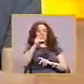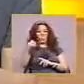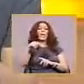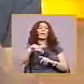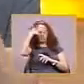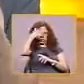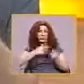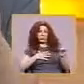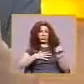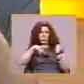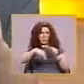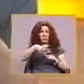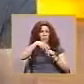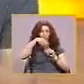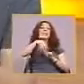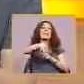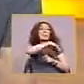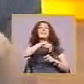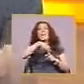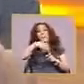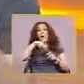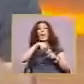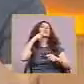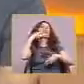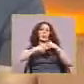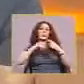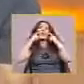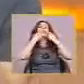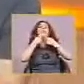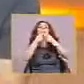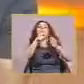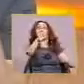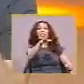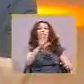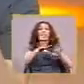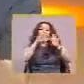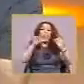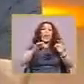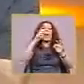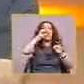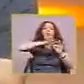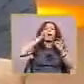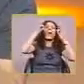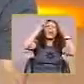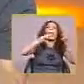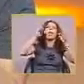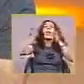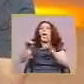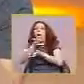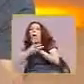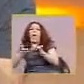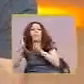fora. E vai ser também um momento de continuarmos a dizer que a igualdade não é adiável, a igualdade não é negociável